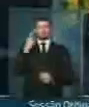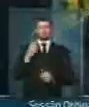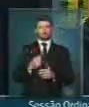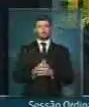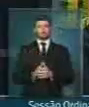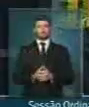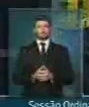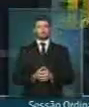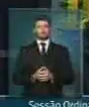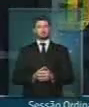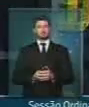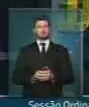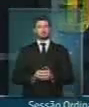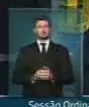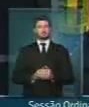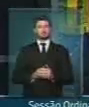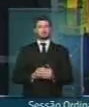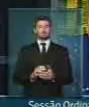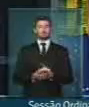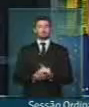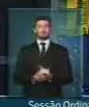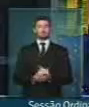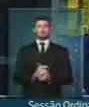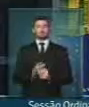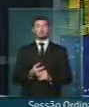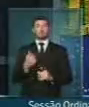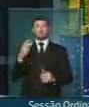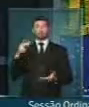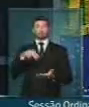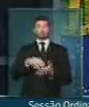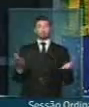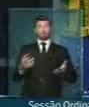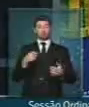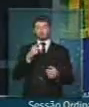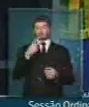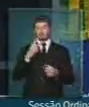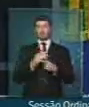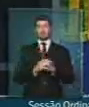deputadas, senhores deputados, eu trago hoje aqui nesta tribuna